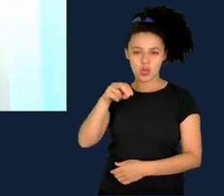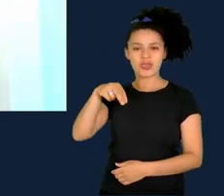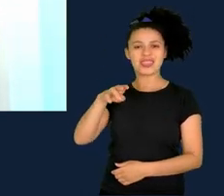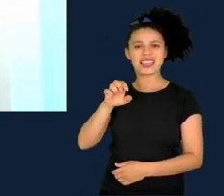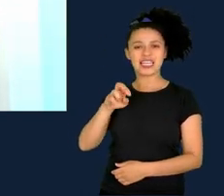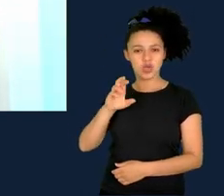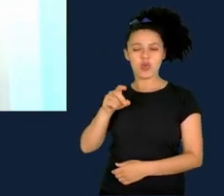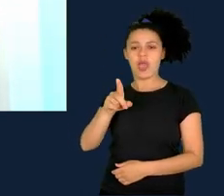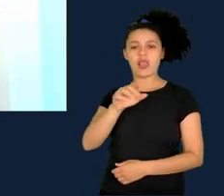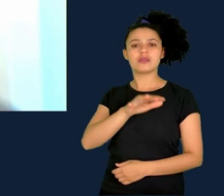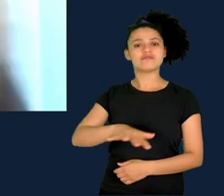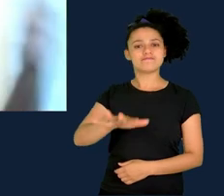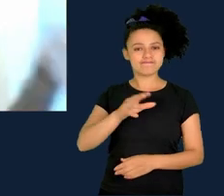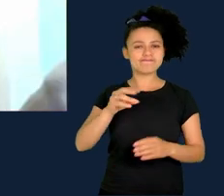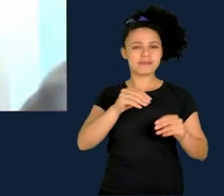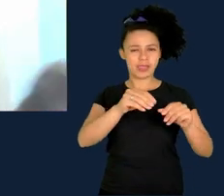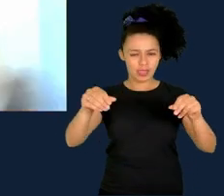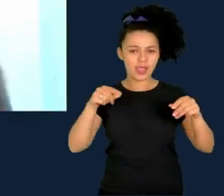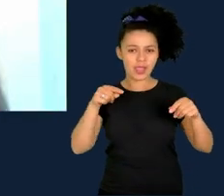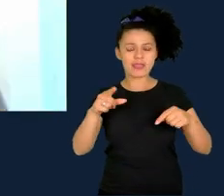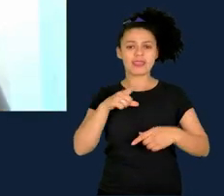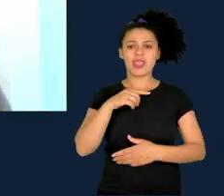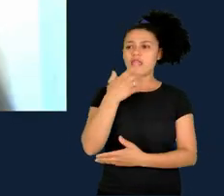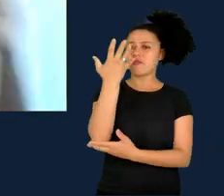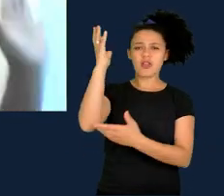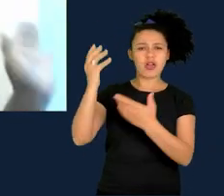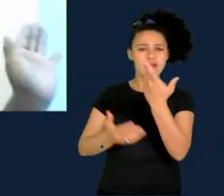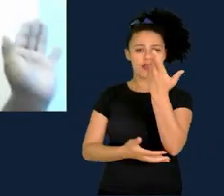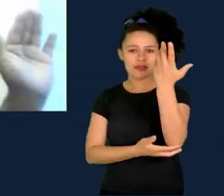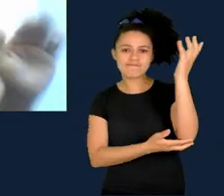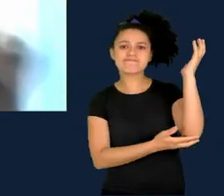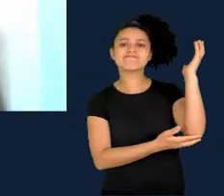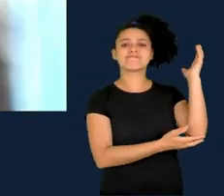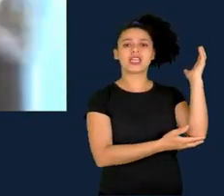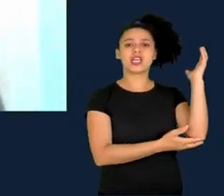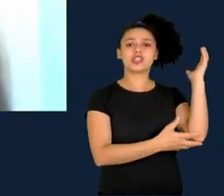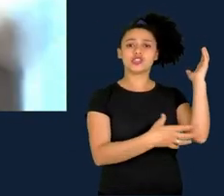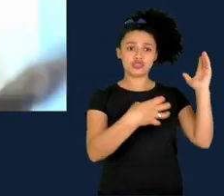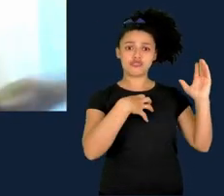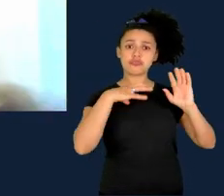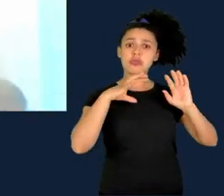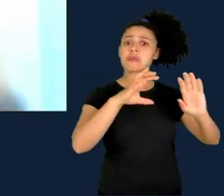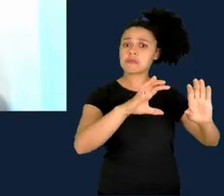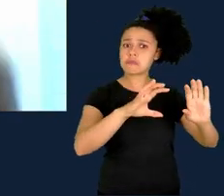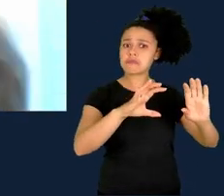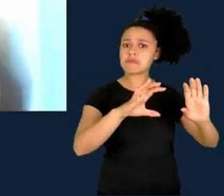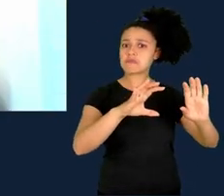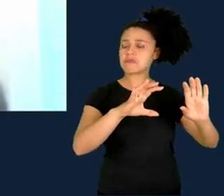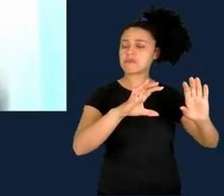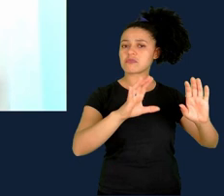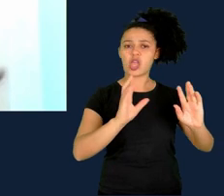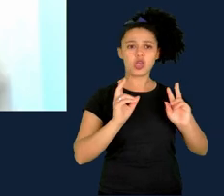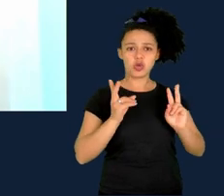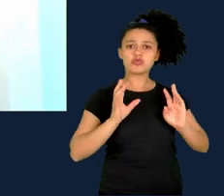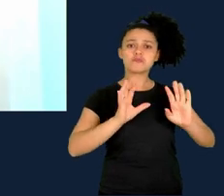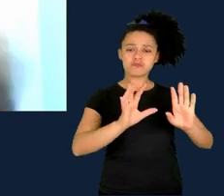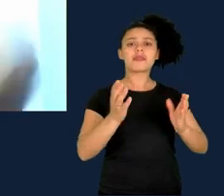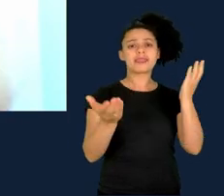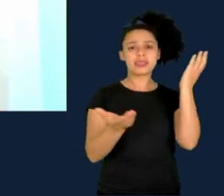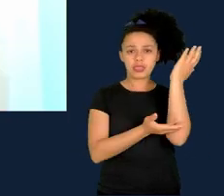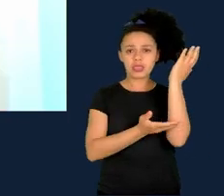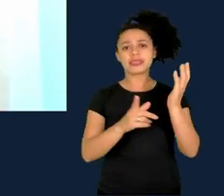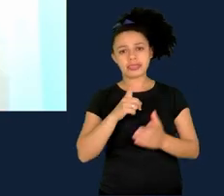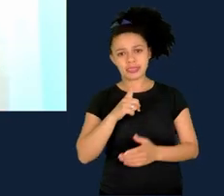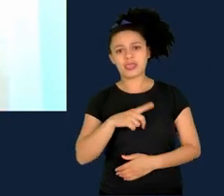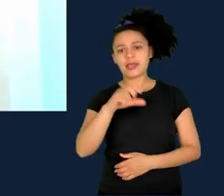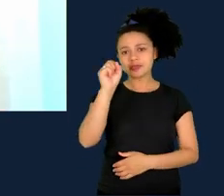que tem a floresta do jeito que estava, né? Imensa, enorme, sem desmatamento, mas a gente